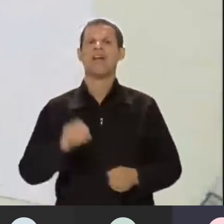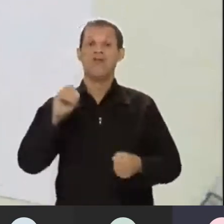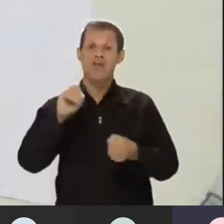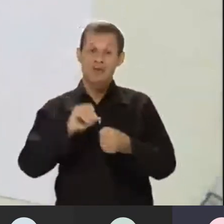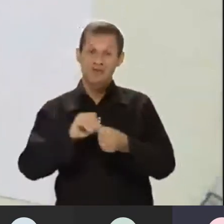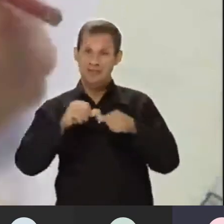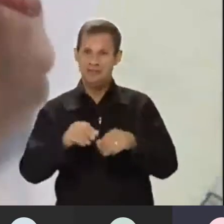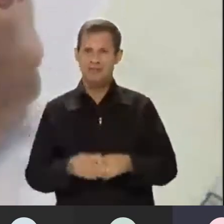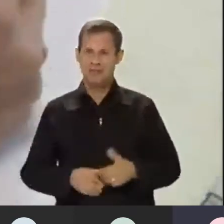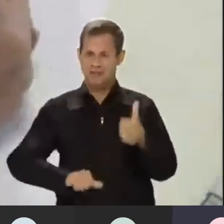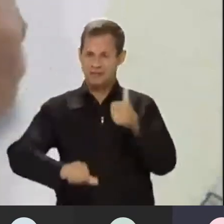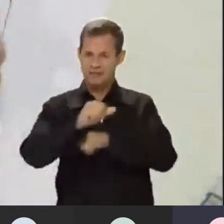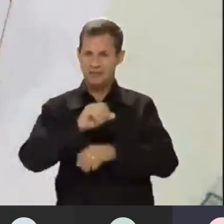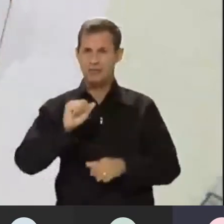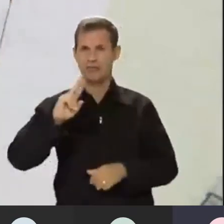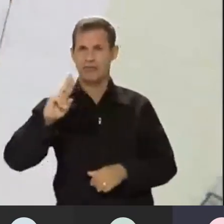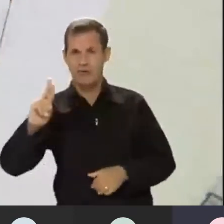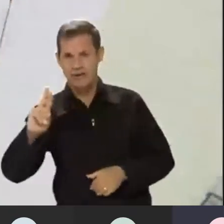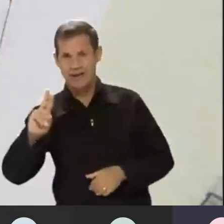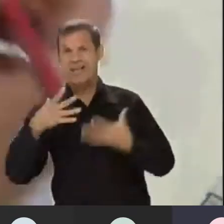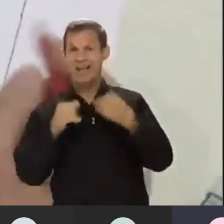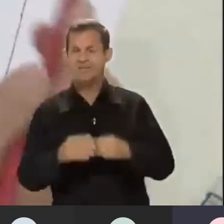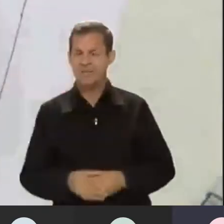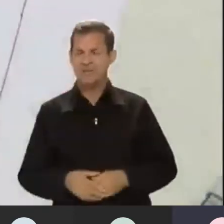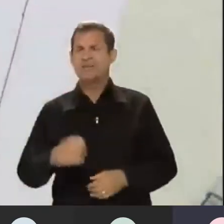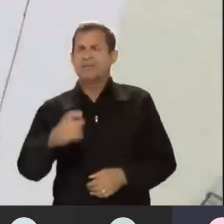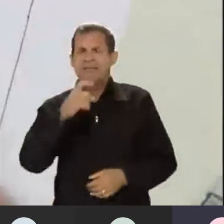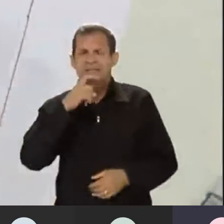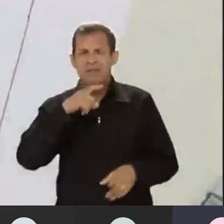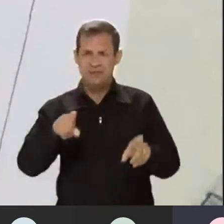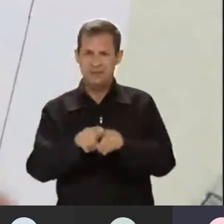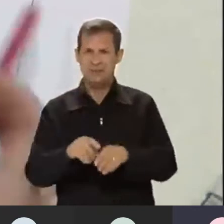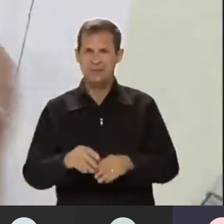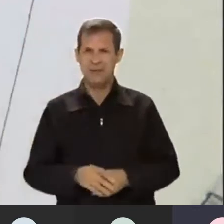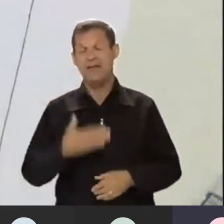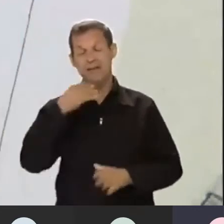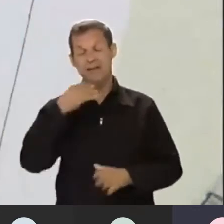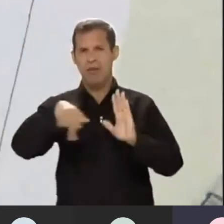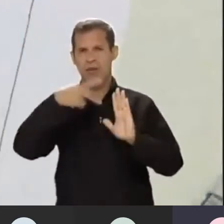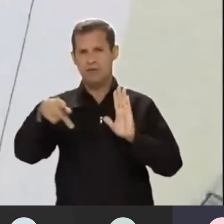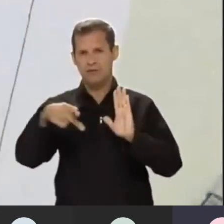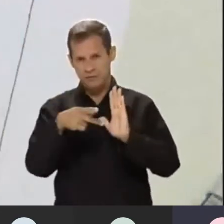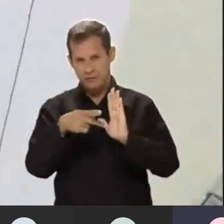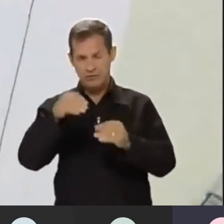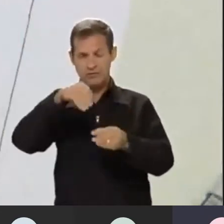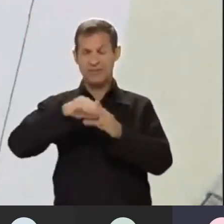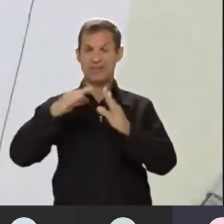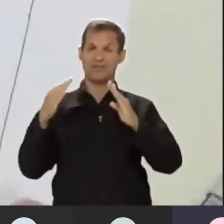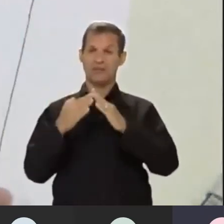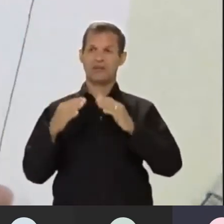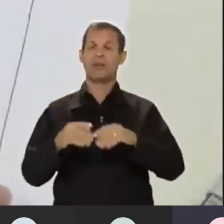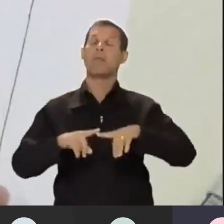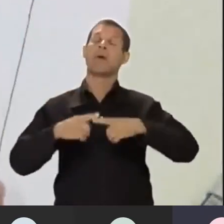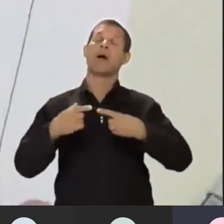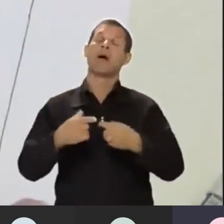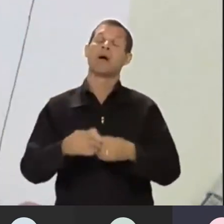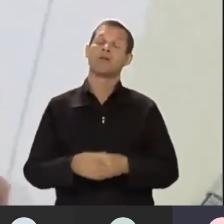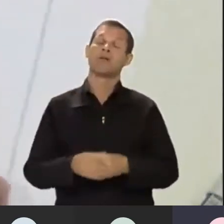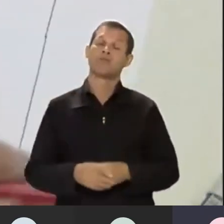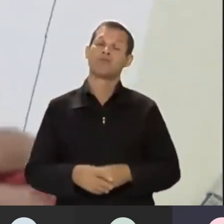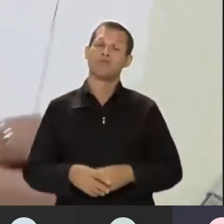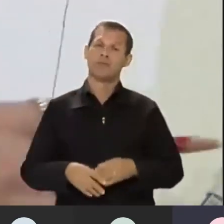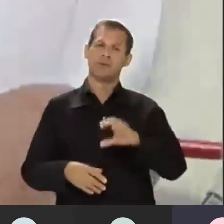casa, fazendo essa renovação do ar, permitindo esse resfriamento e essa melhora do ambiente interno, tá? E aqui